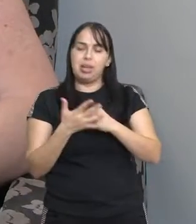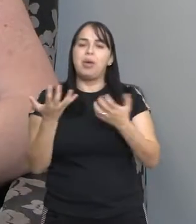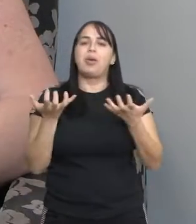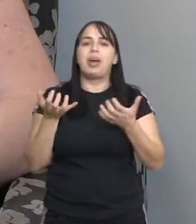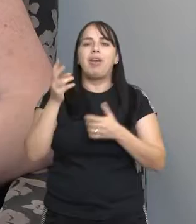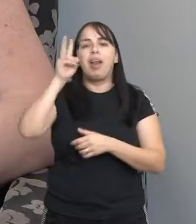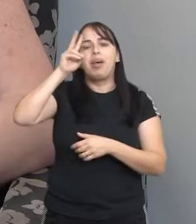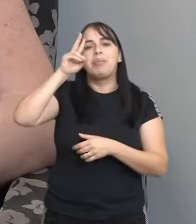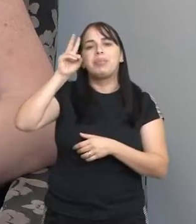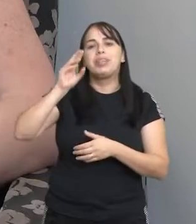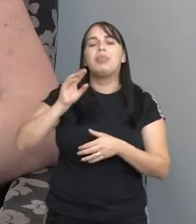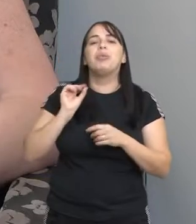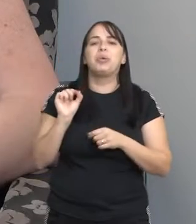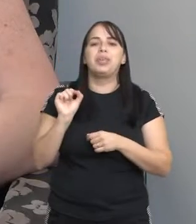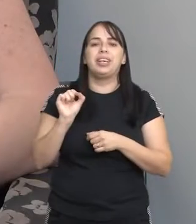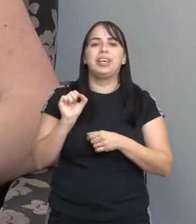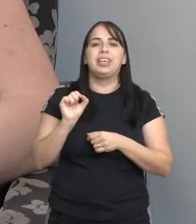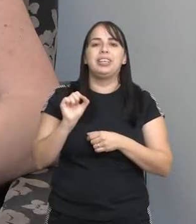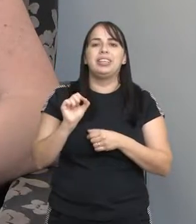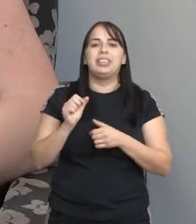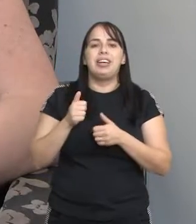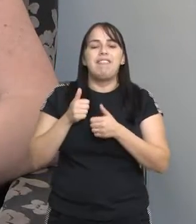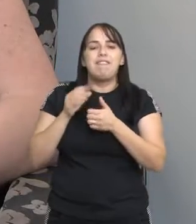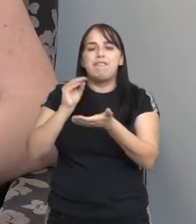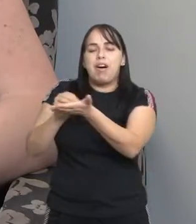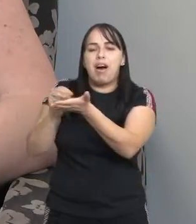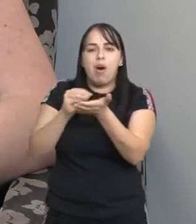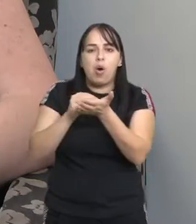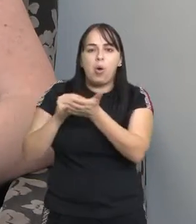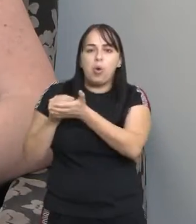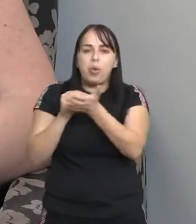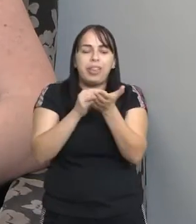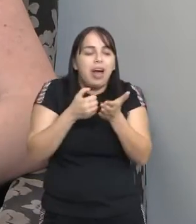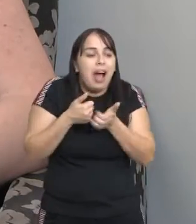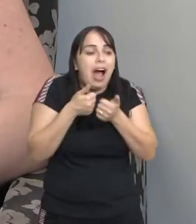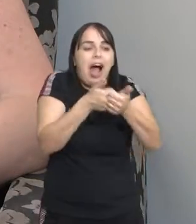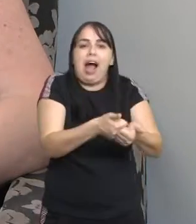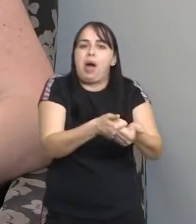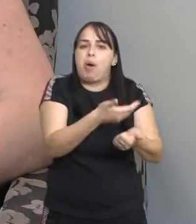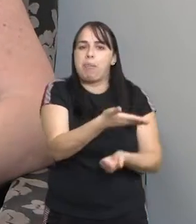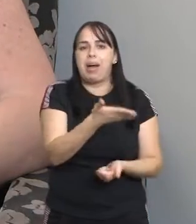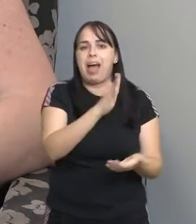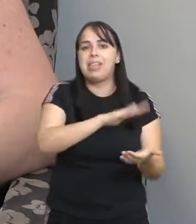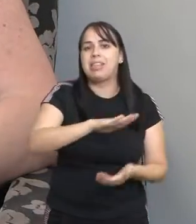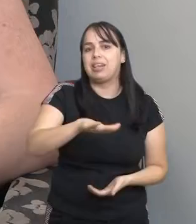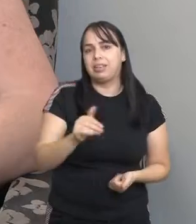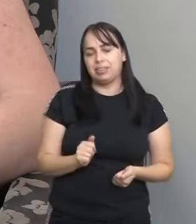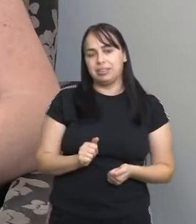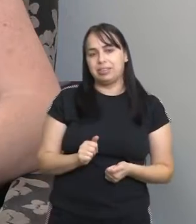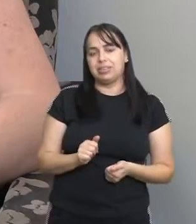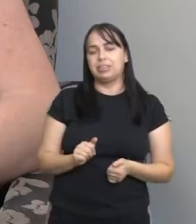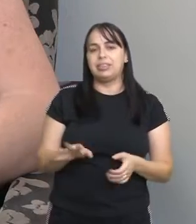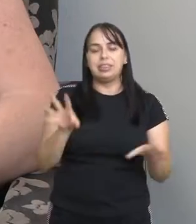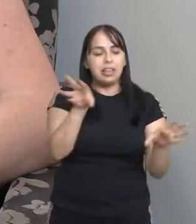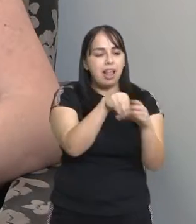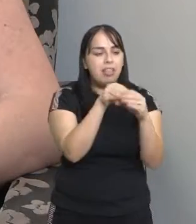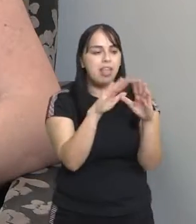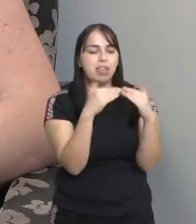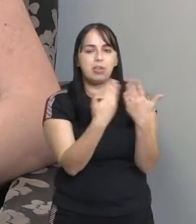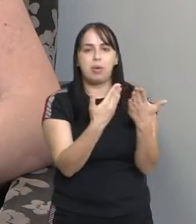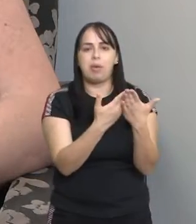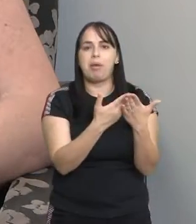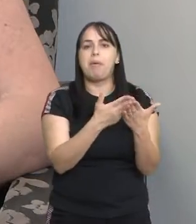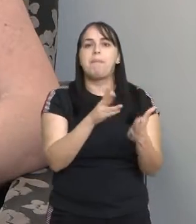queria ressaltar, é a falta de um acompanhamento para essas crianças nas escolas,